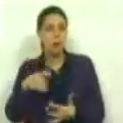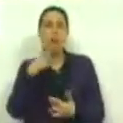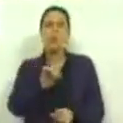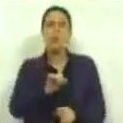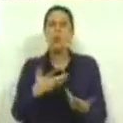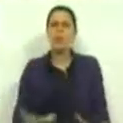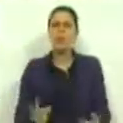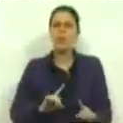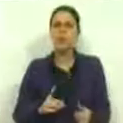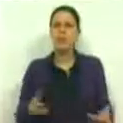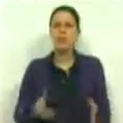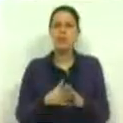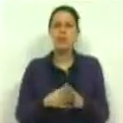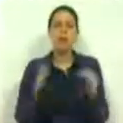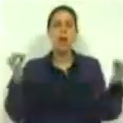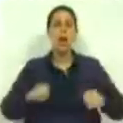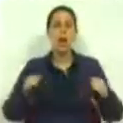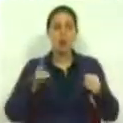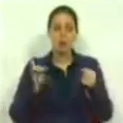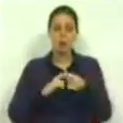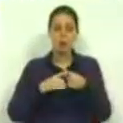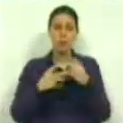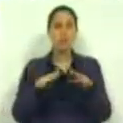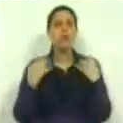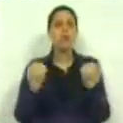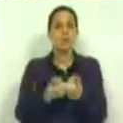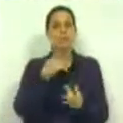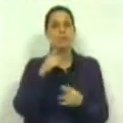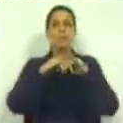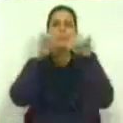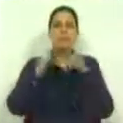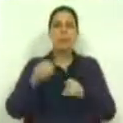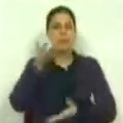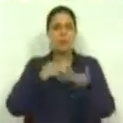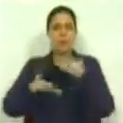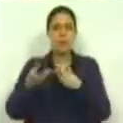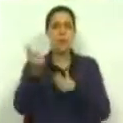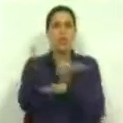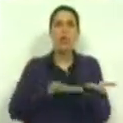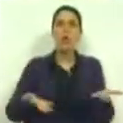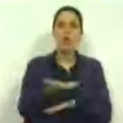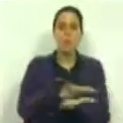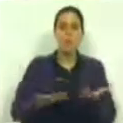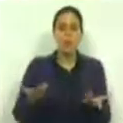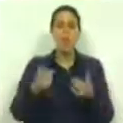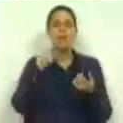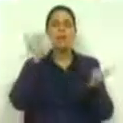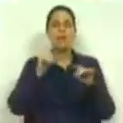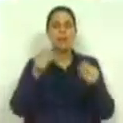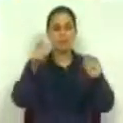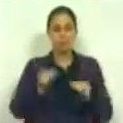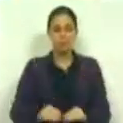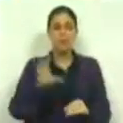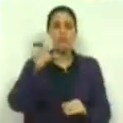não diz que o acordo de concertação social fala da internacionalização da economia, da